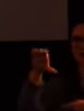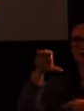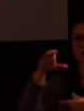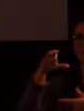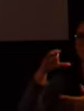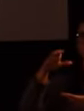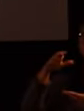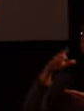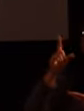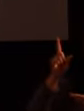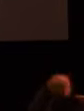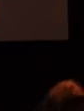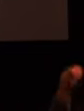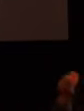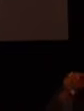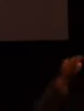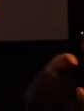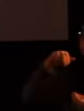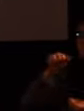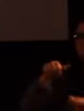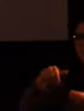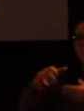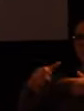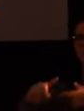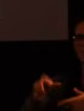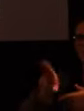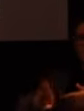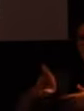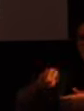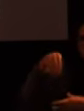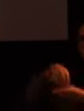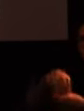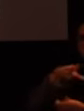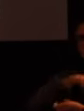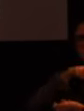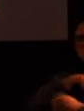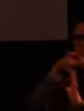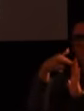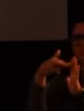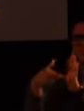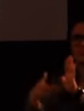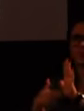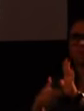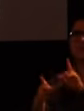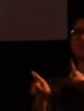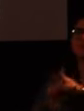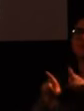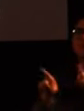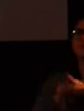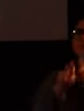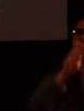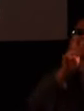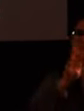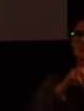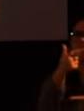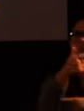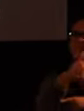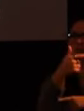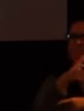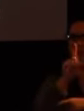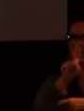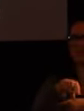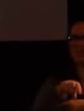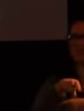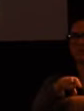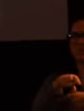que traz as zonas de uso, essas unidades territoriais, portanto, onde vão incidir as regras. O mapa 2, que se